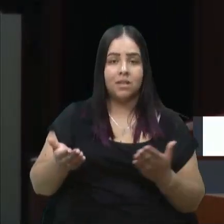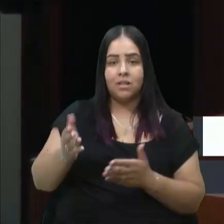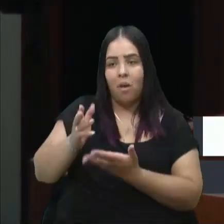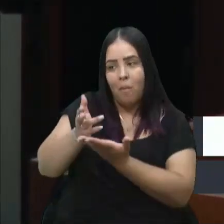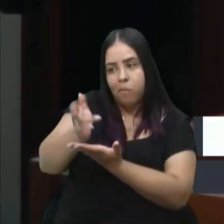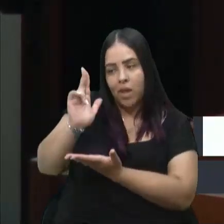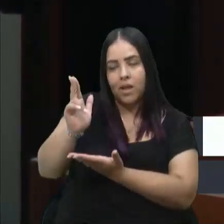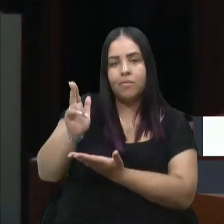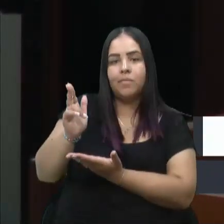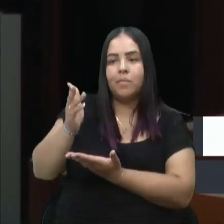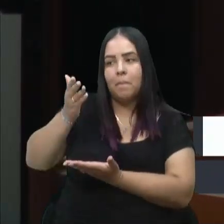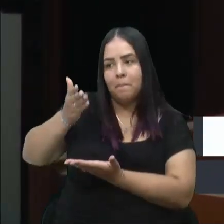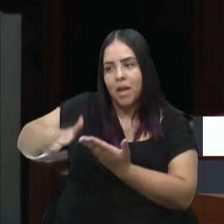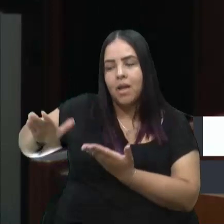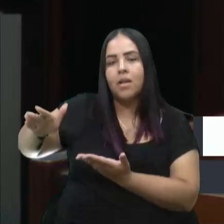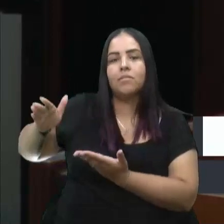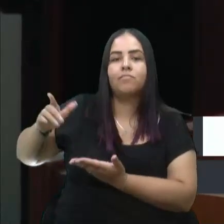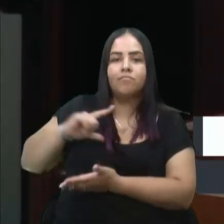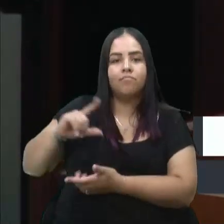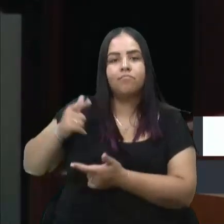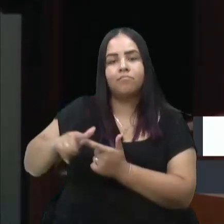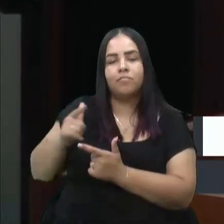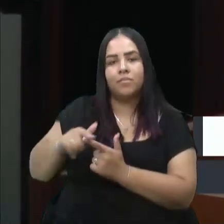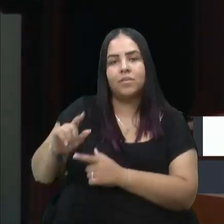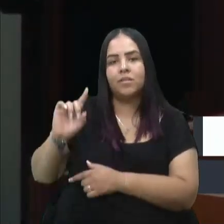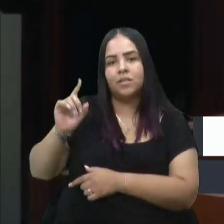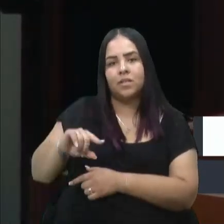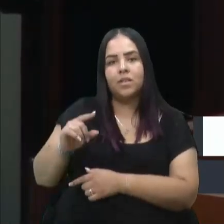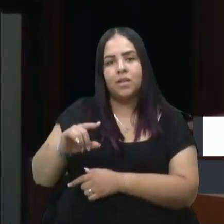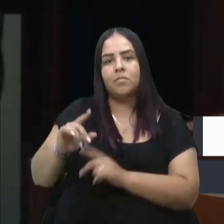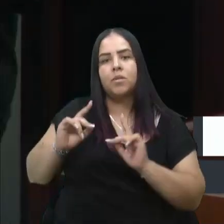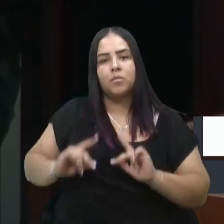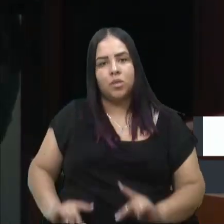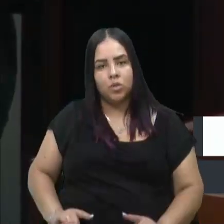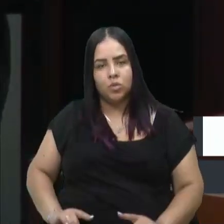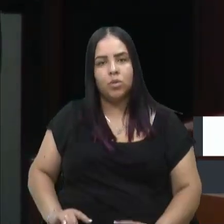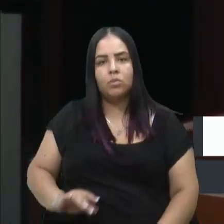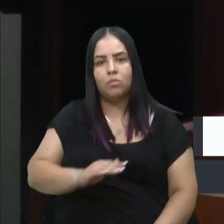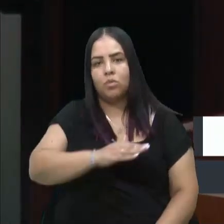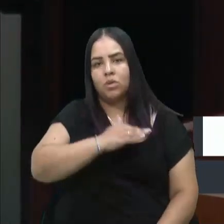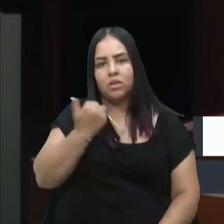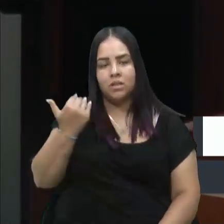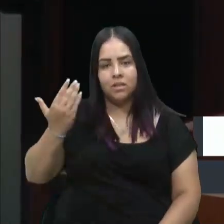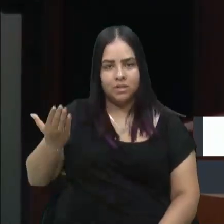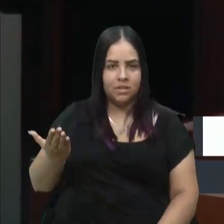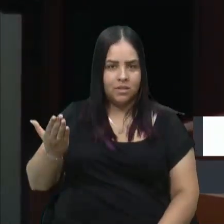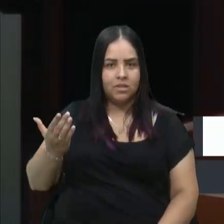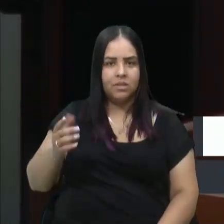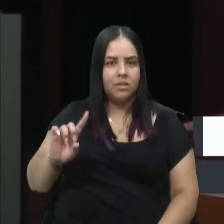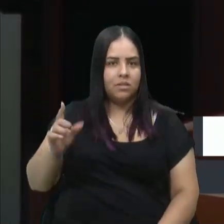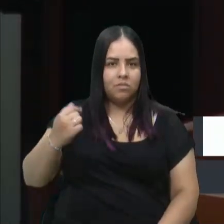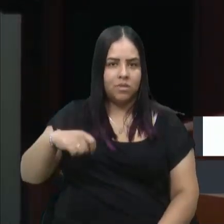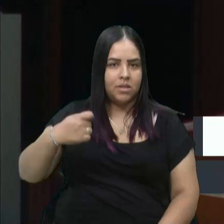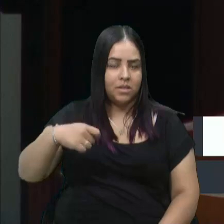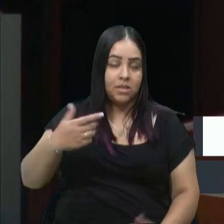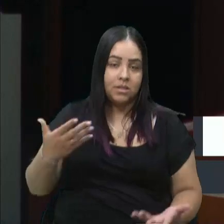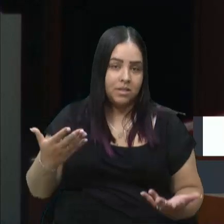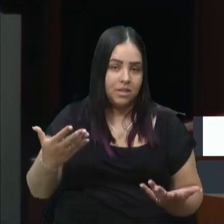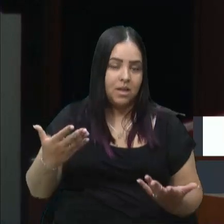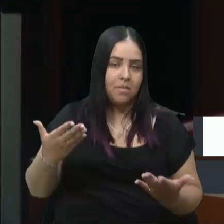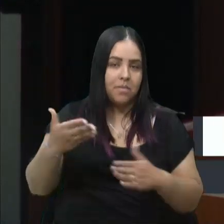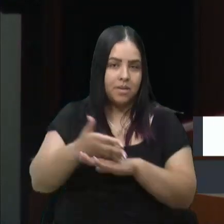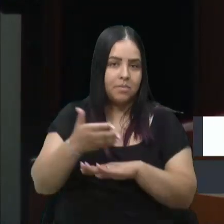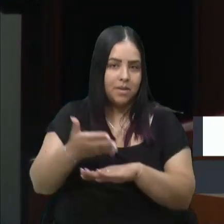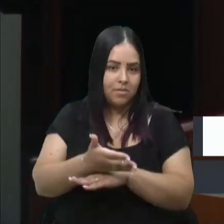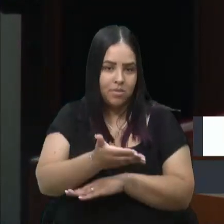perdida traz esse problema seríssimo que é de um inocente morrer, né, sem estar nem participando dessa ação. Então a